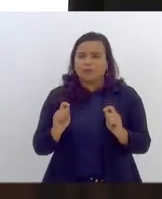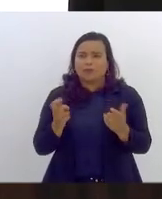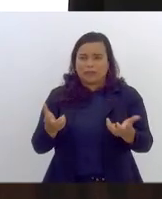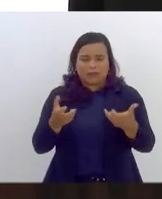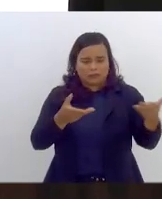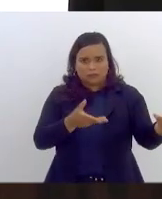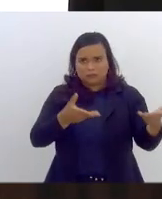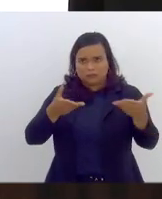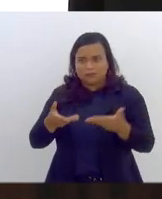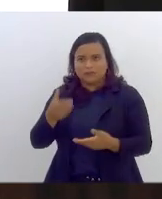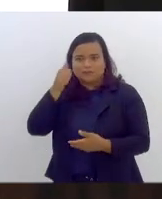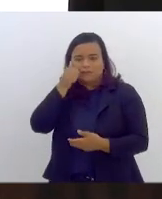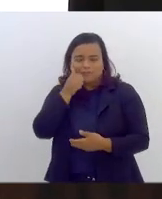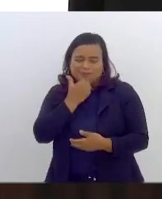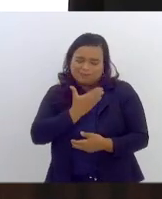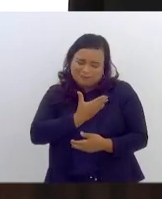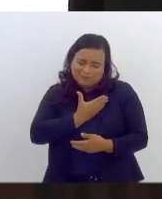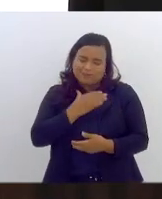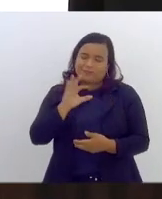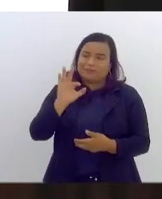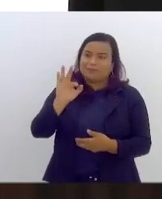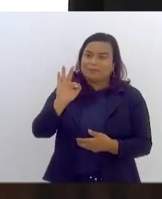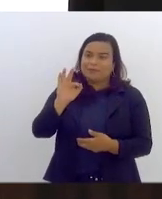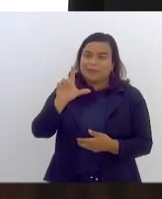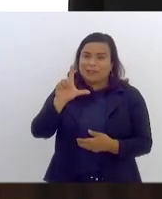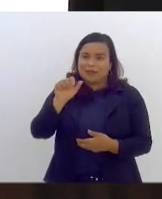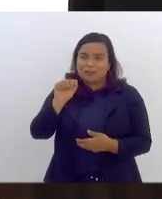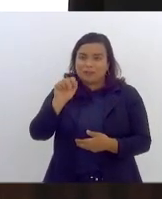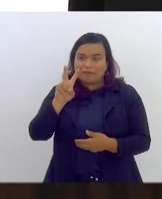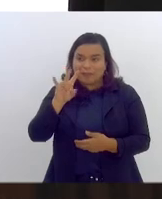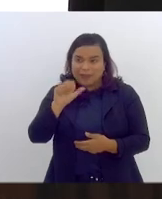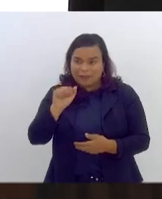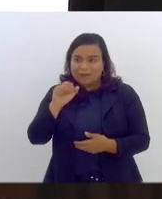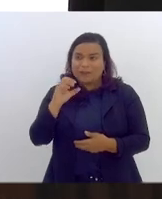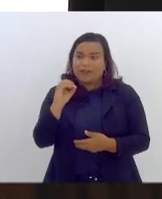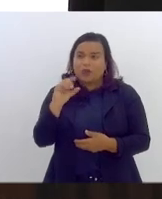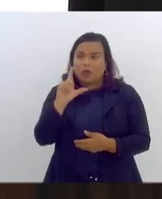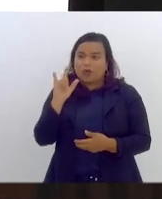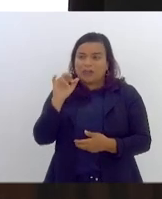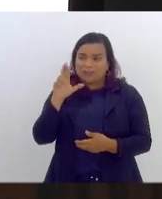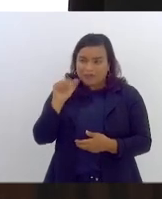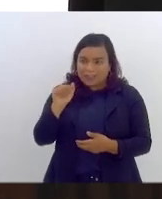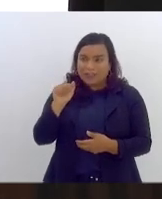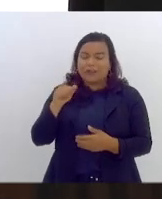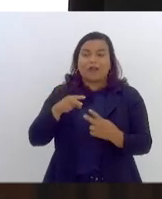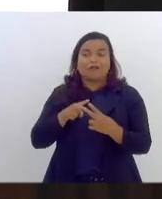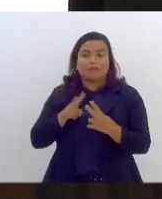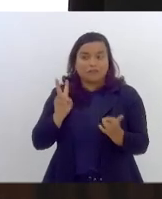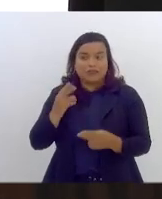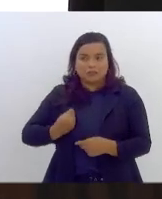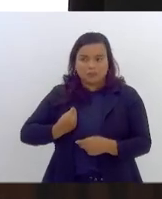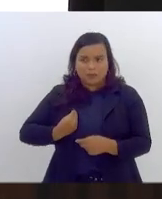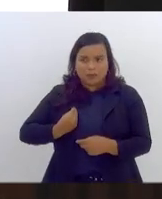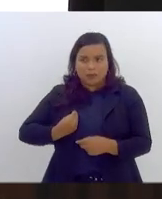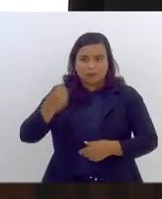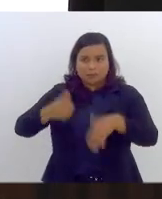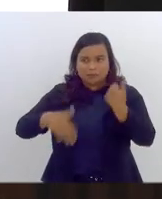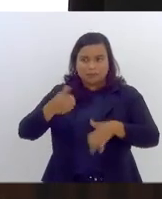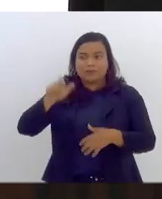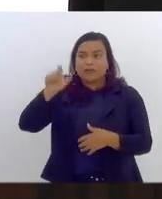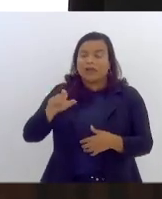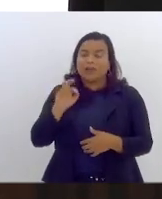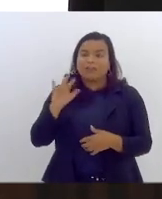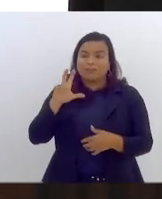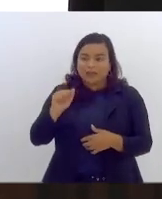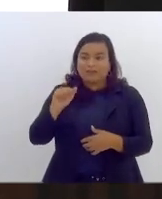a querida Flávia Oliveira, que está online, para fazer uso da sua fala. Flávia Oliveira, jornalista,